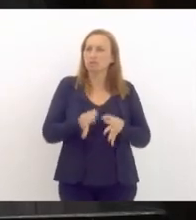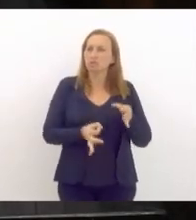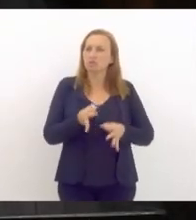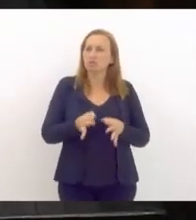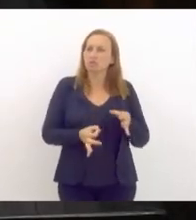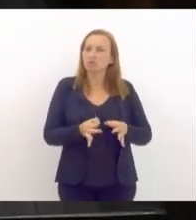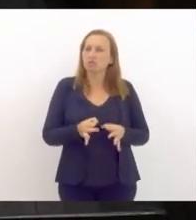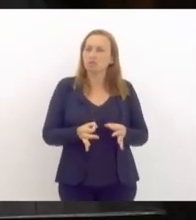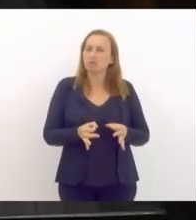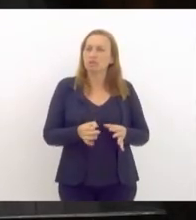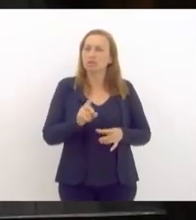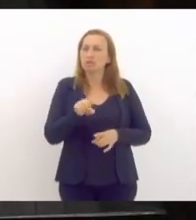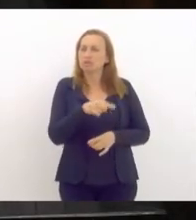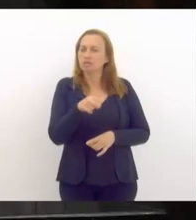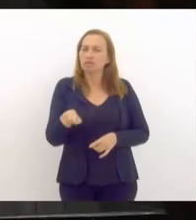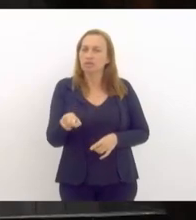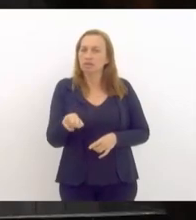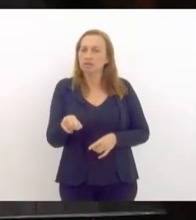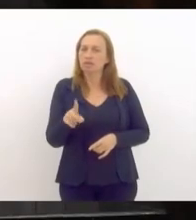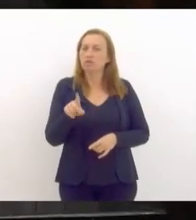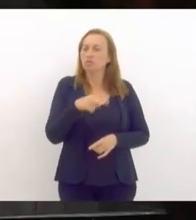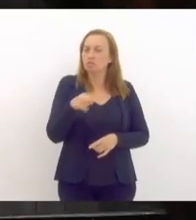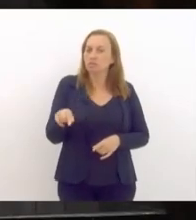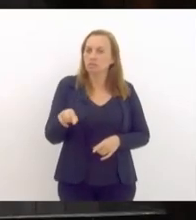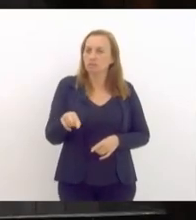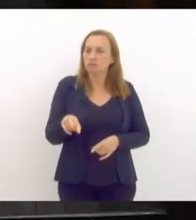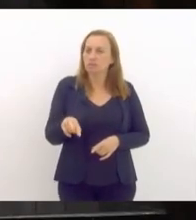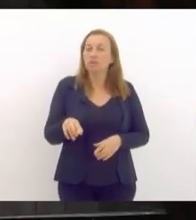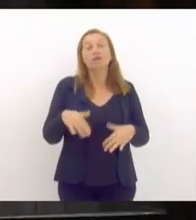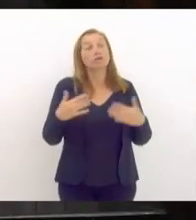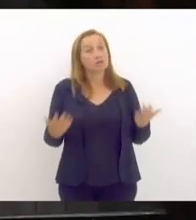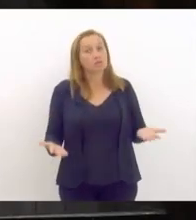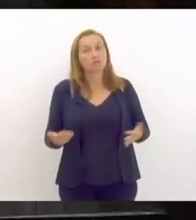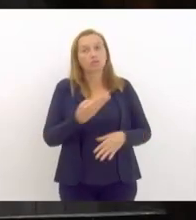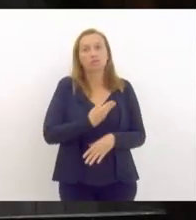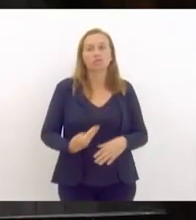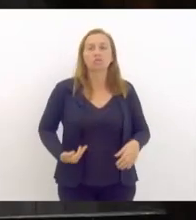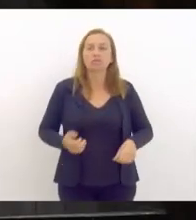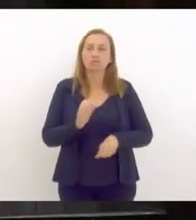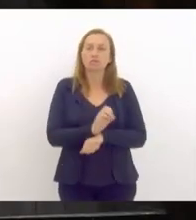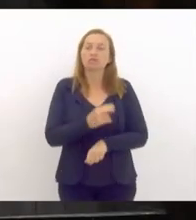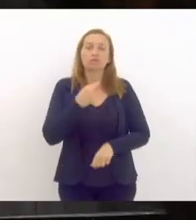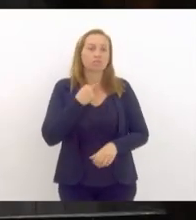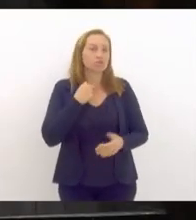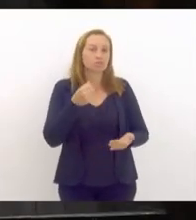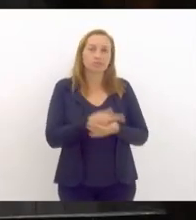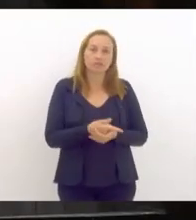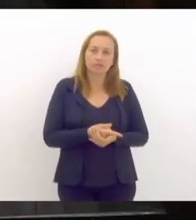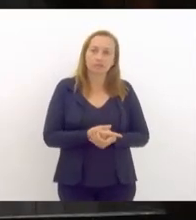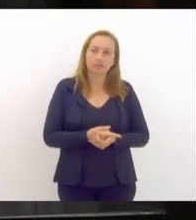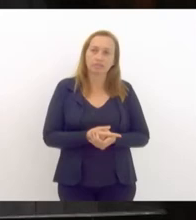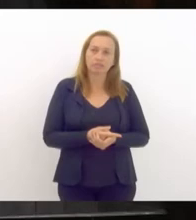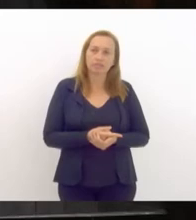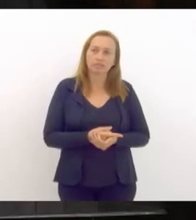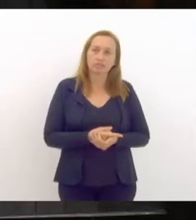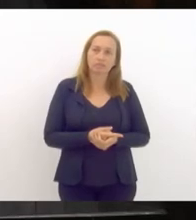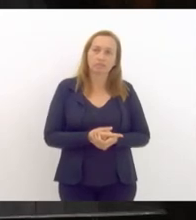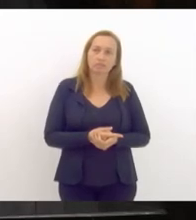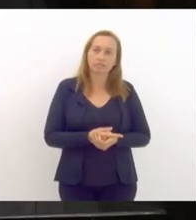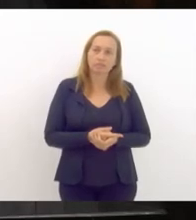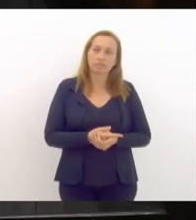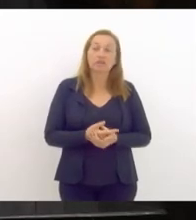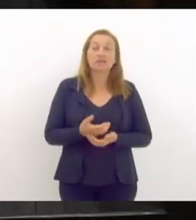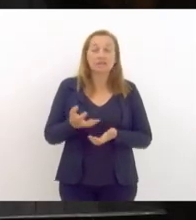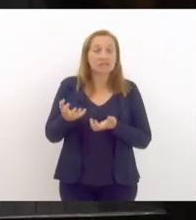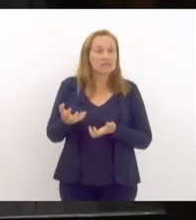considera nula nula então o governo do estado não pode pagar nem